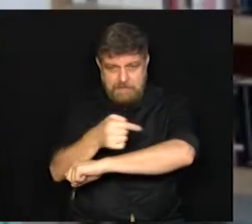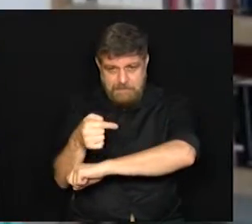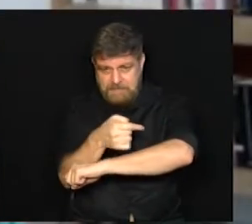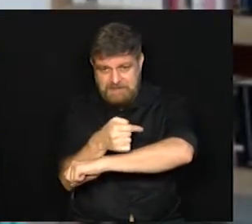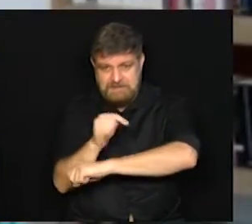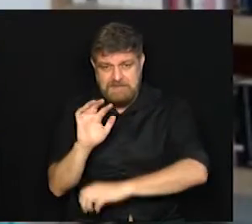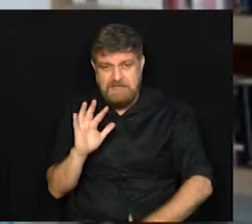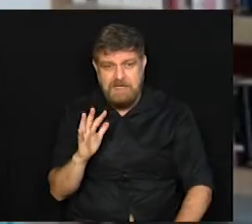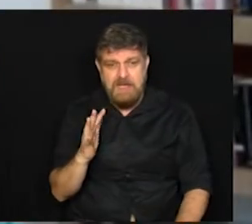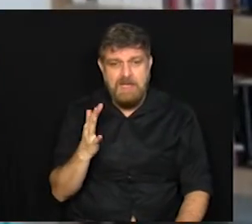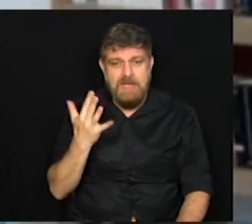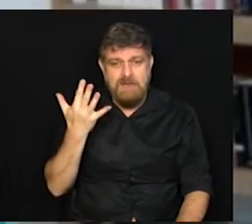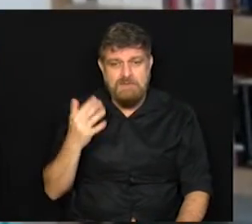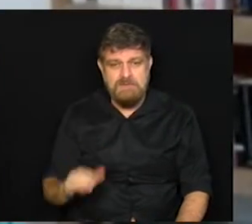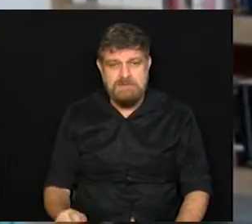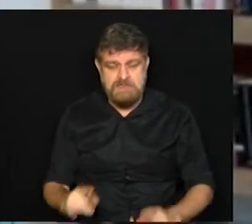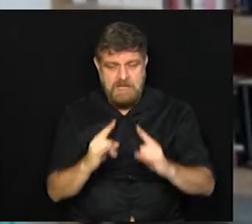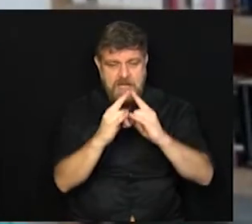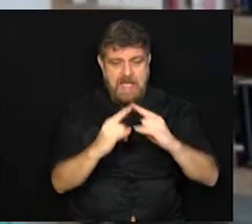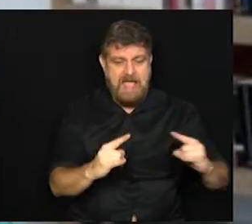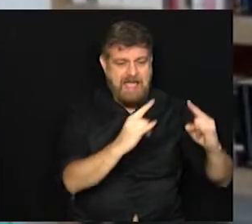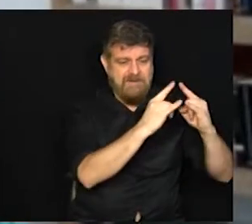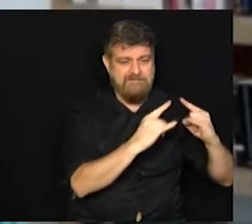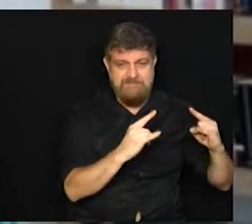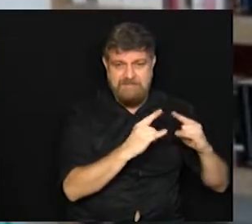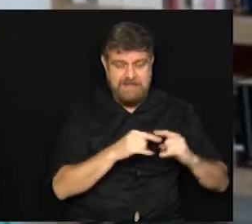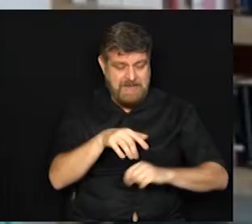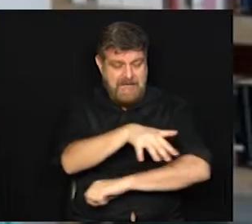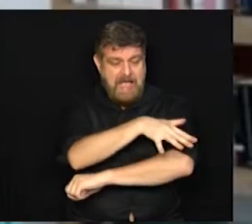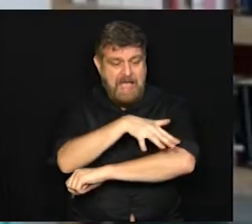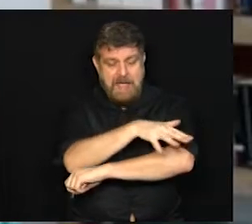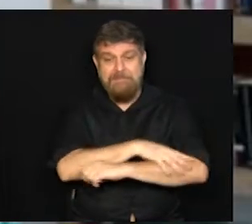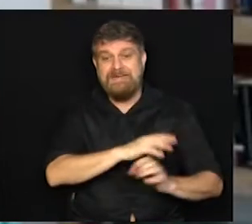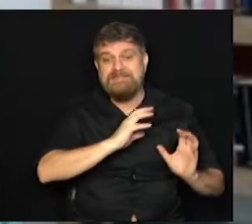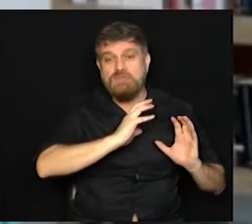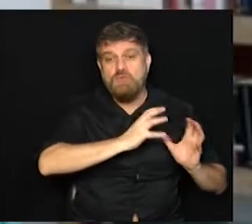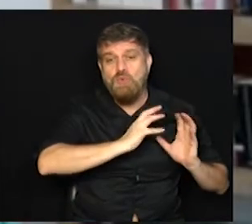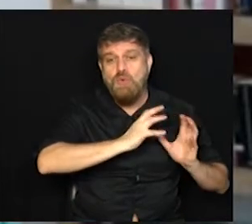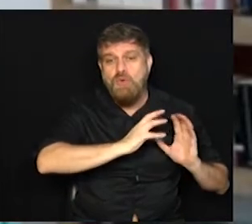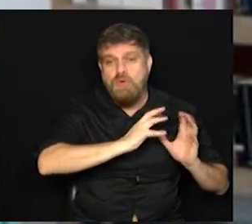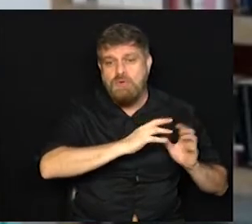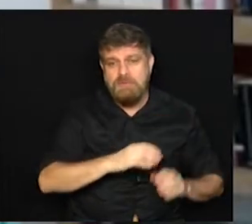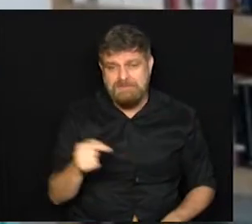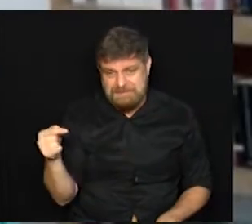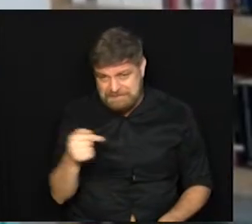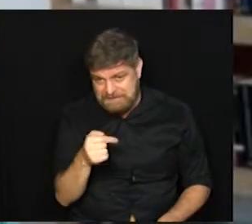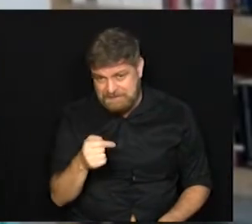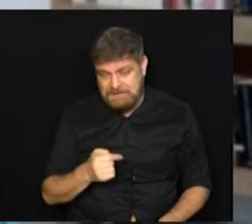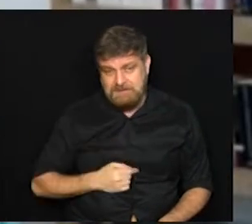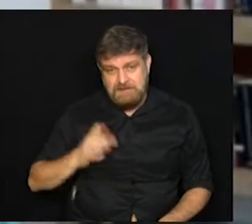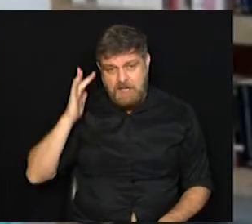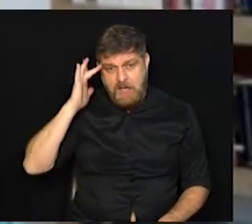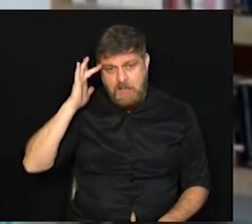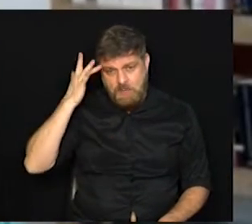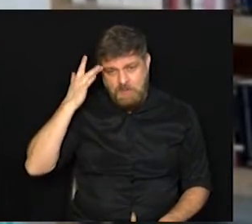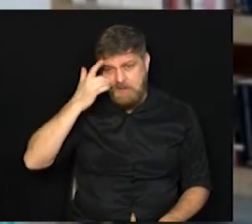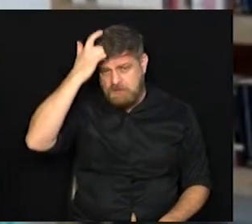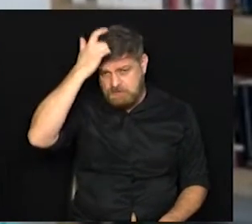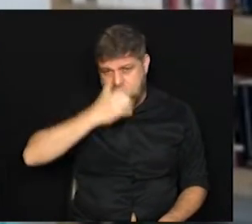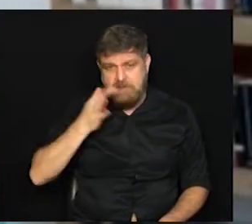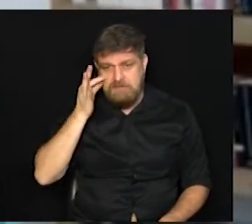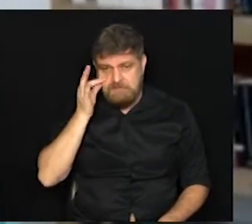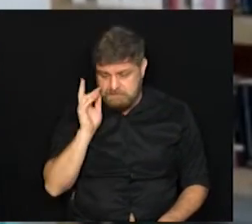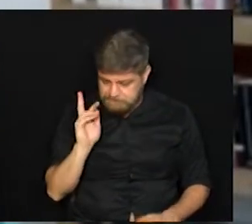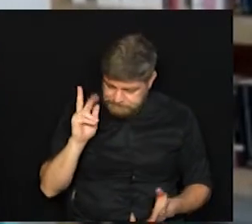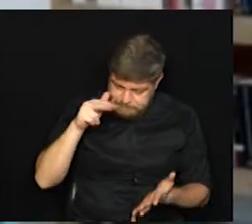realiza a feira da Praça do Coco. Entendeu? Então, eu acho que a questão, na ocasião, até eu estive na